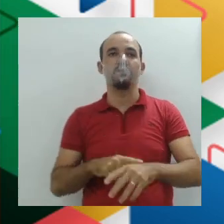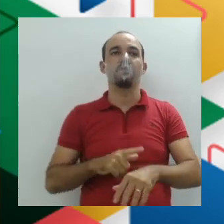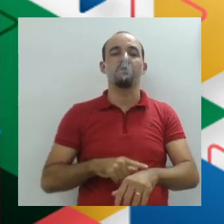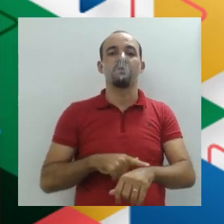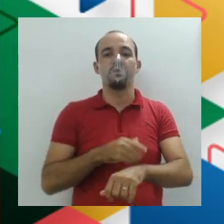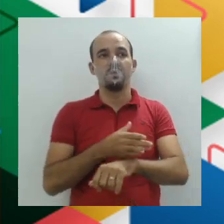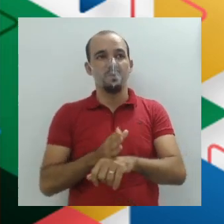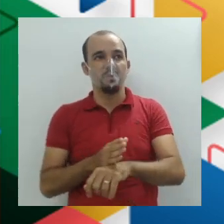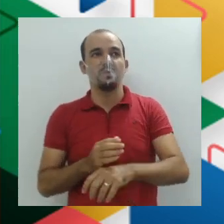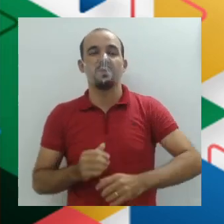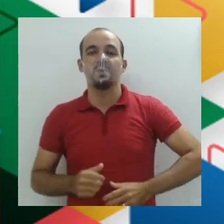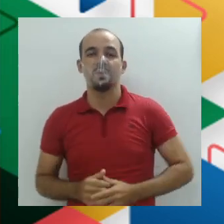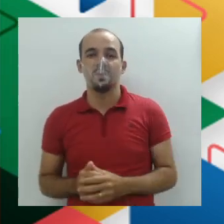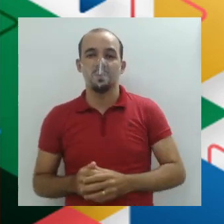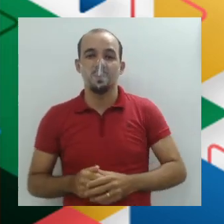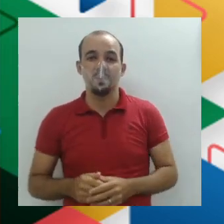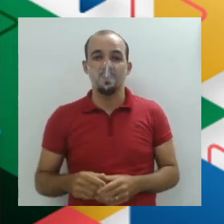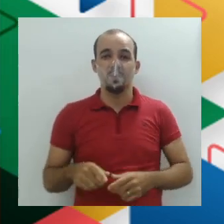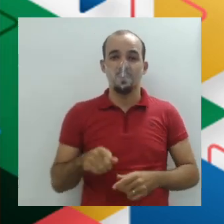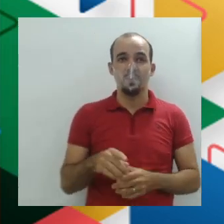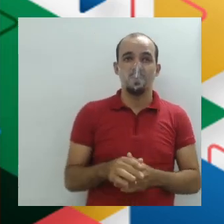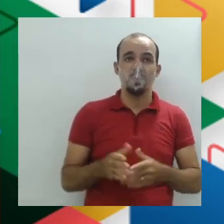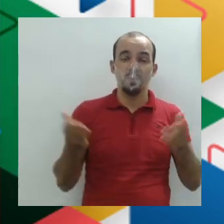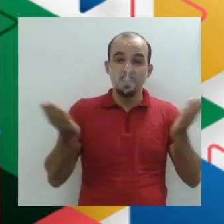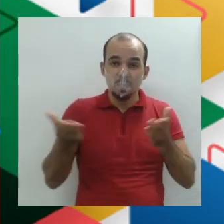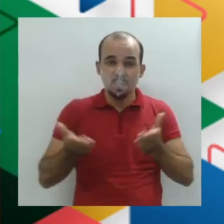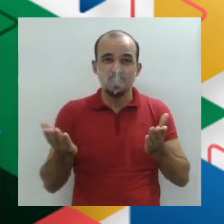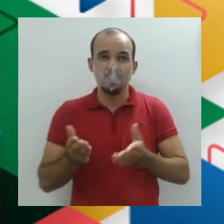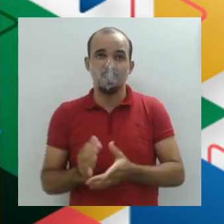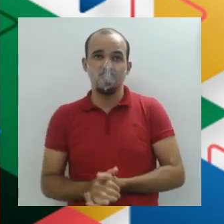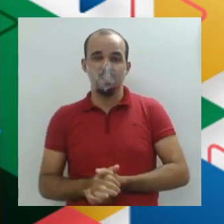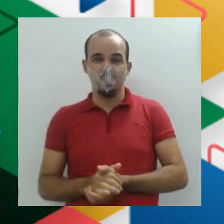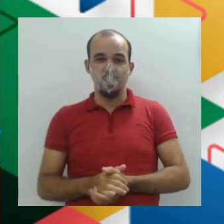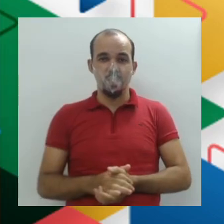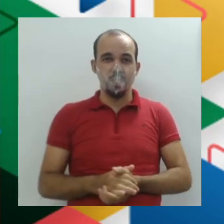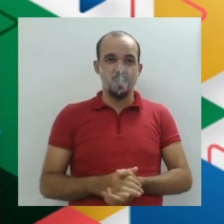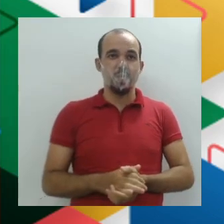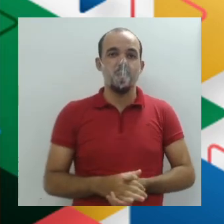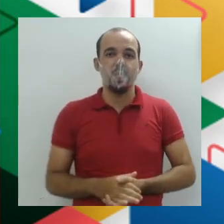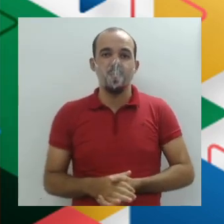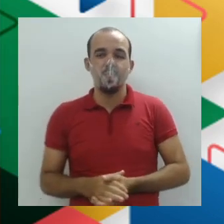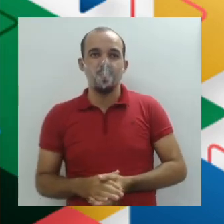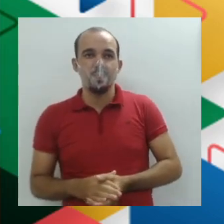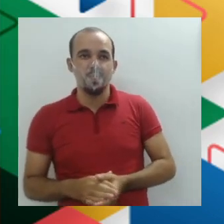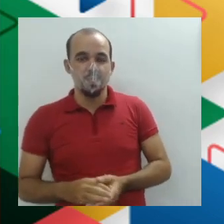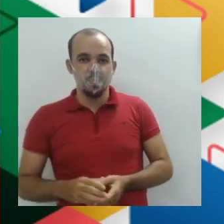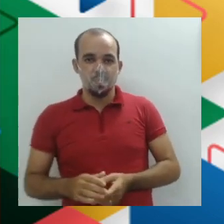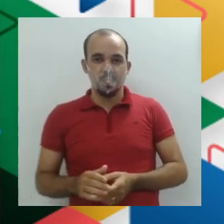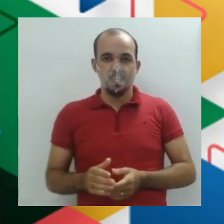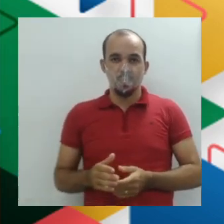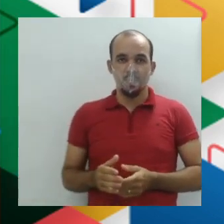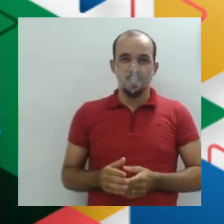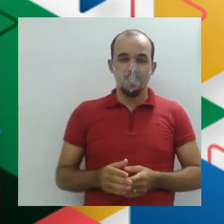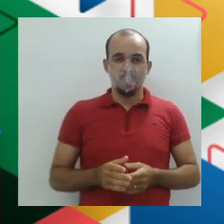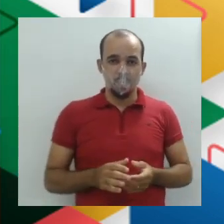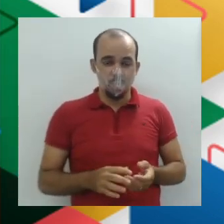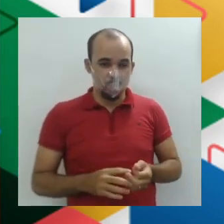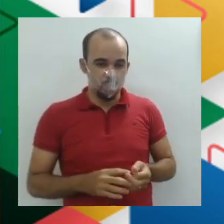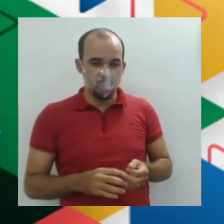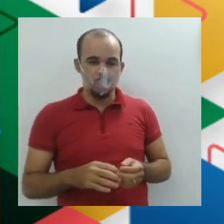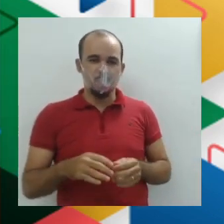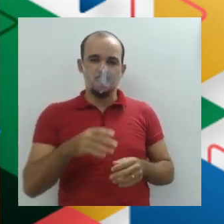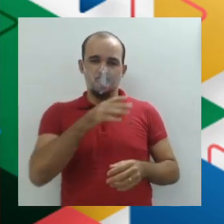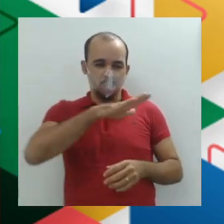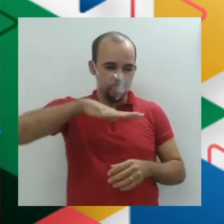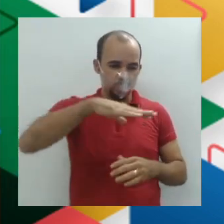passado mais de 10 minutos. E eu tenho aqui o seguinte. Geralmente, ou melhor, os matemáticos se reuniram em certo momento e